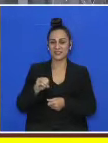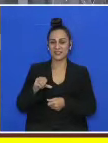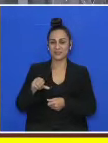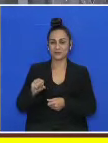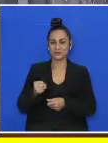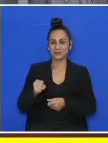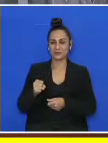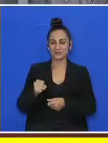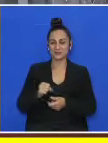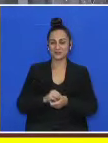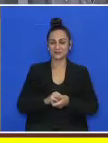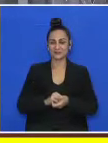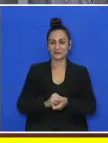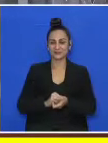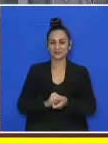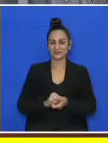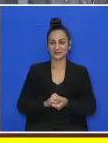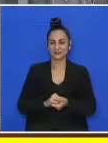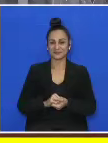Cinza 08.